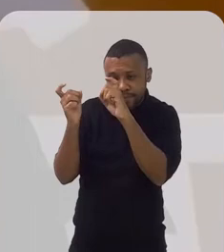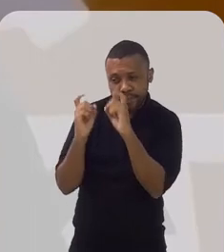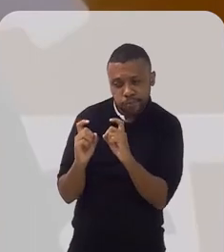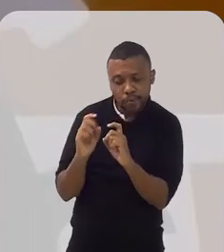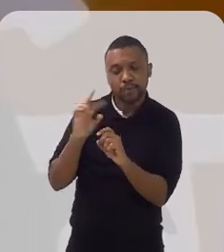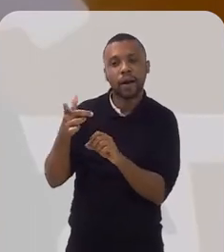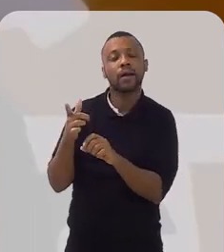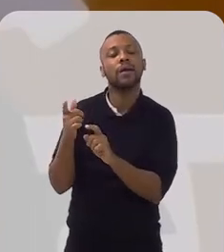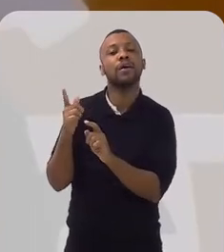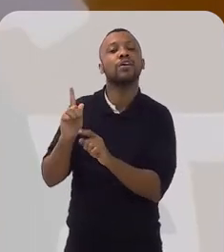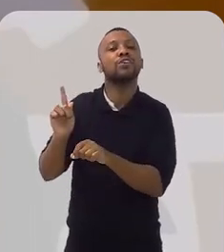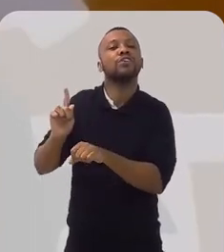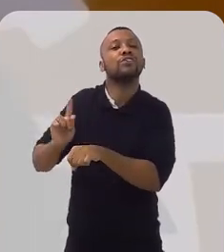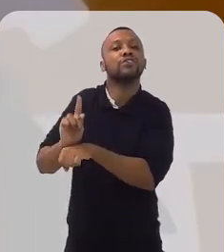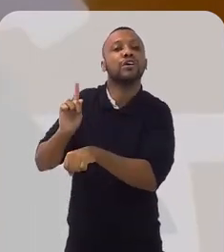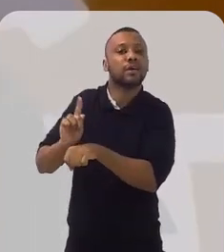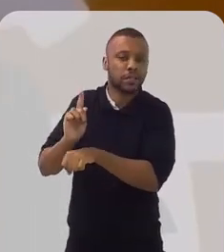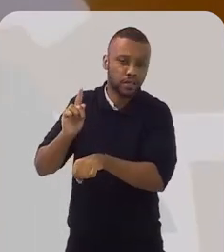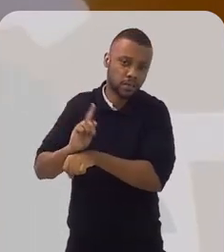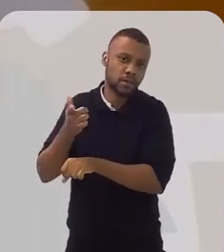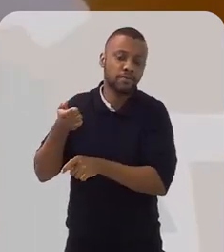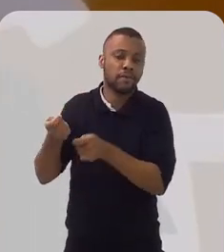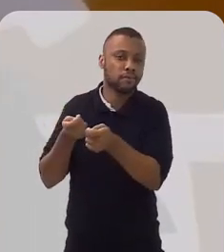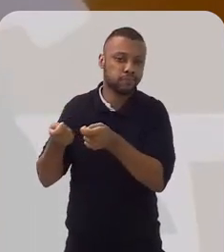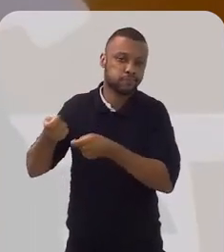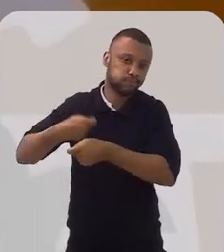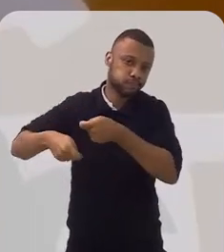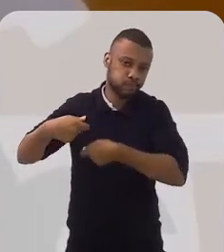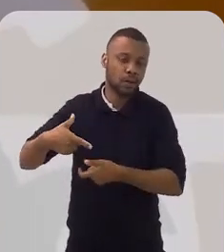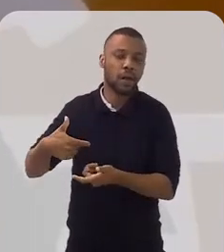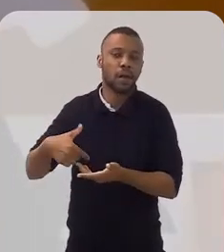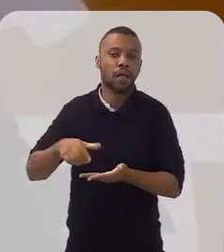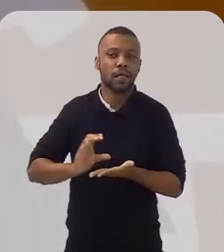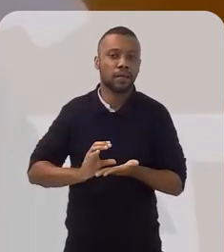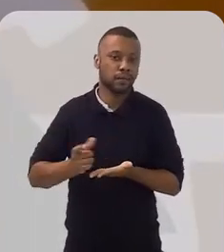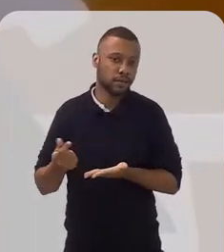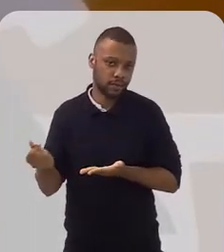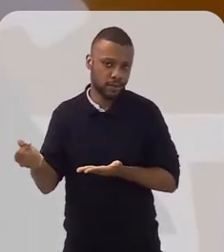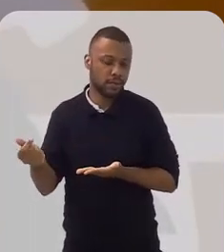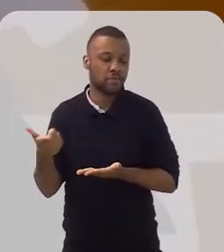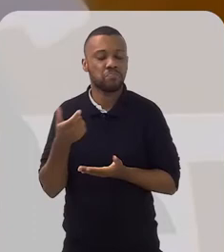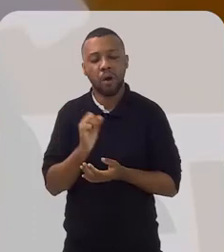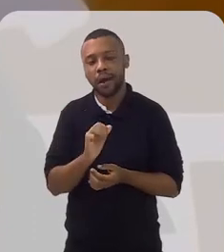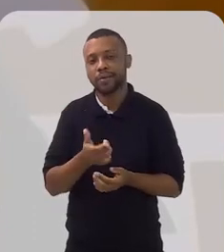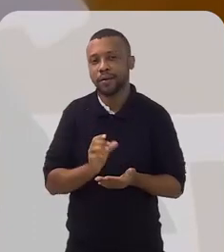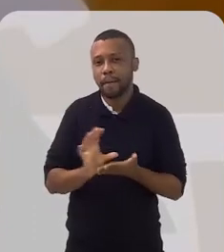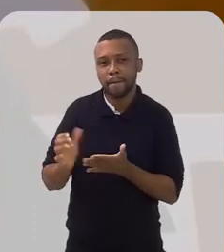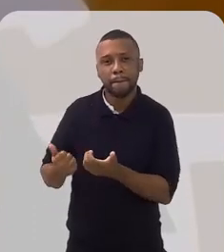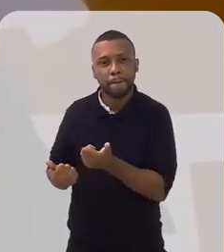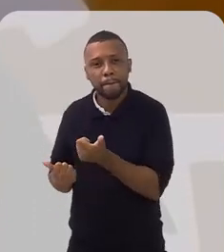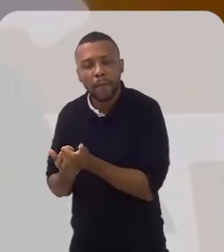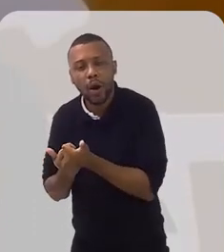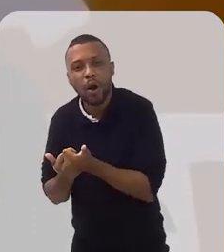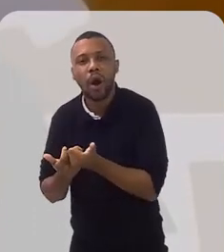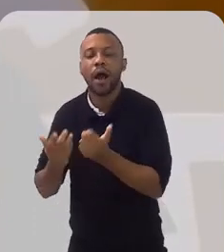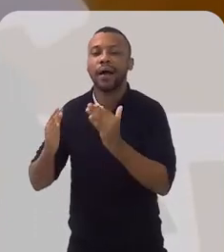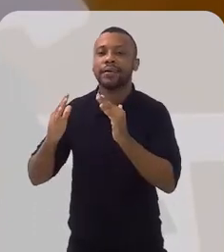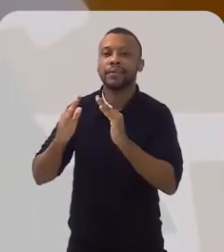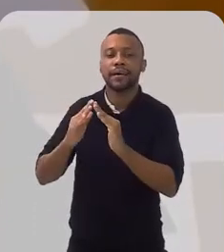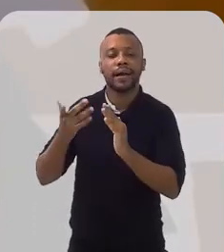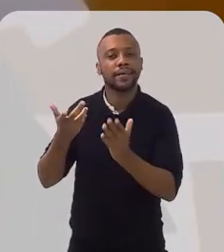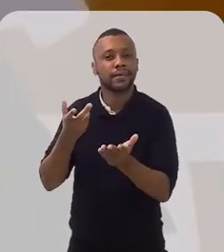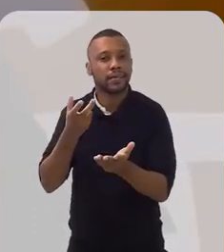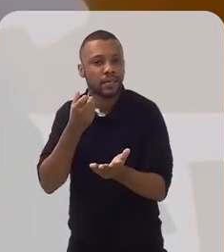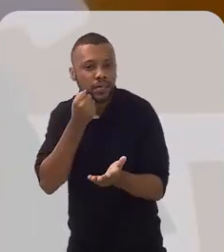ser destinado tanto para a rede própria de assistência social, para financiar os asilos e os orfanatos, as casas de assistência